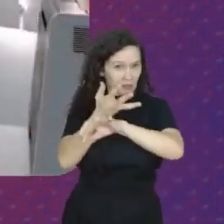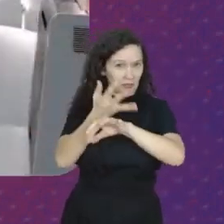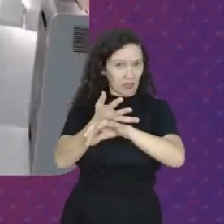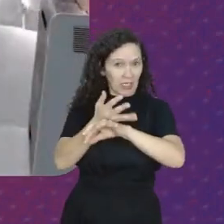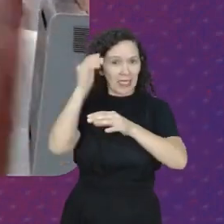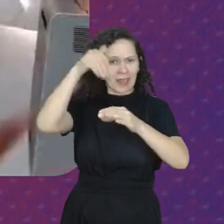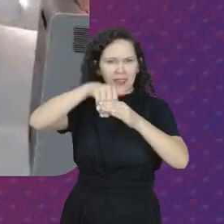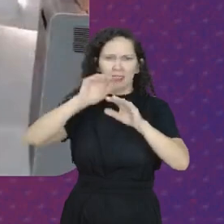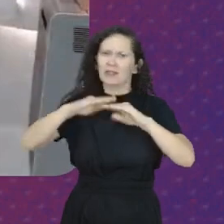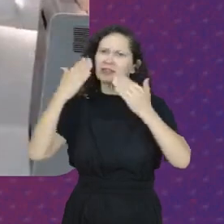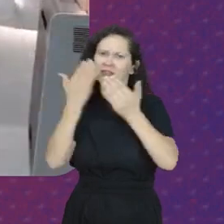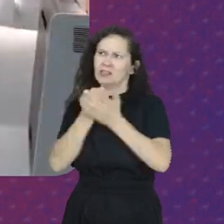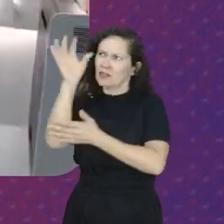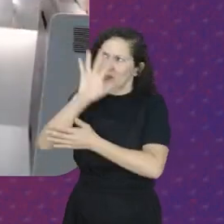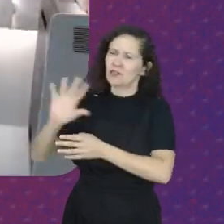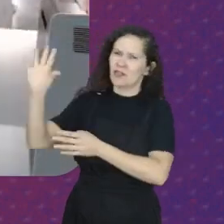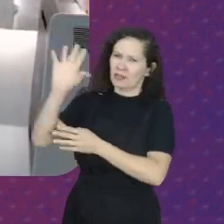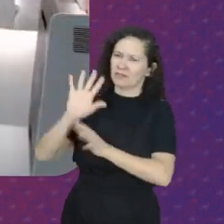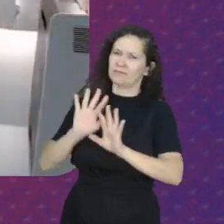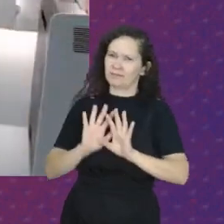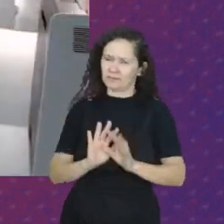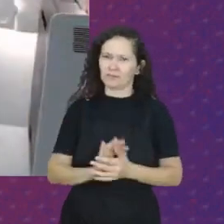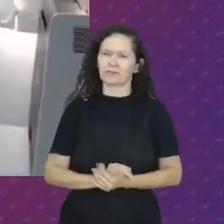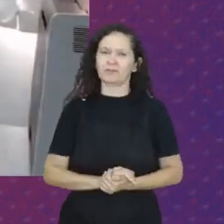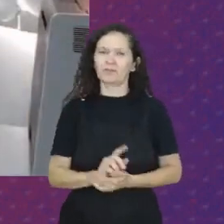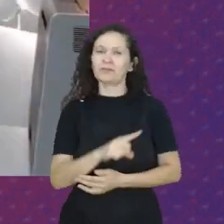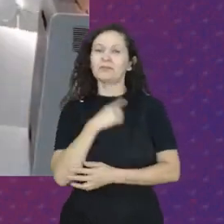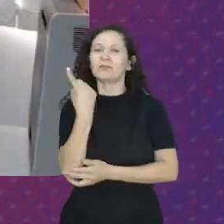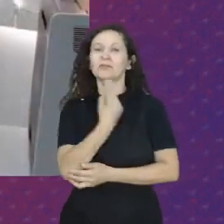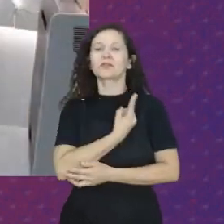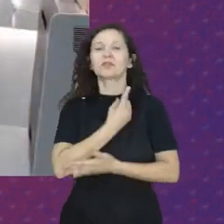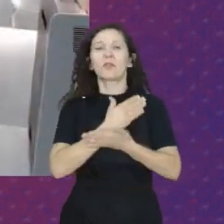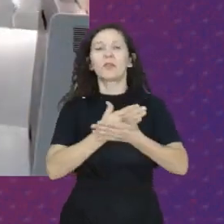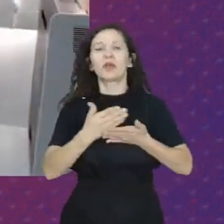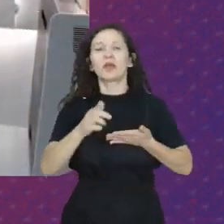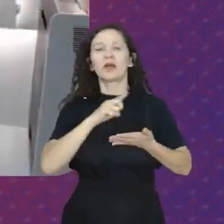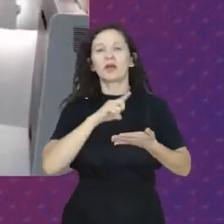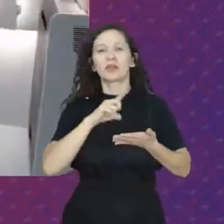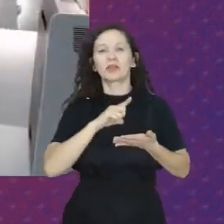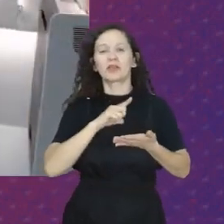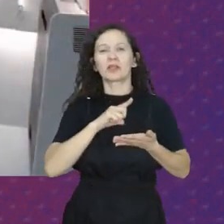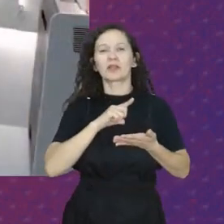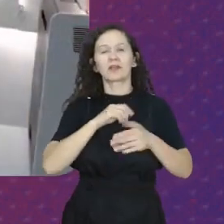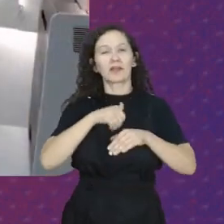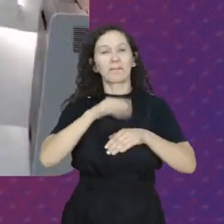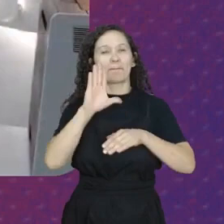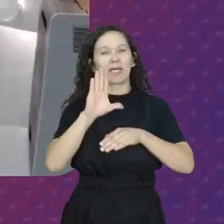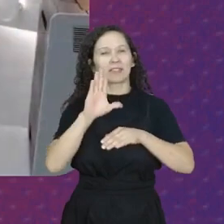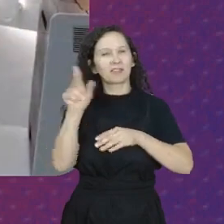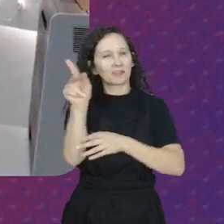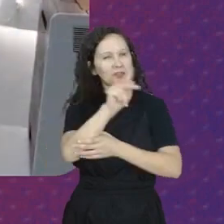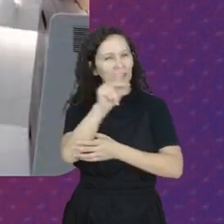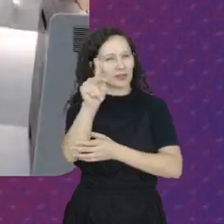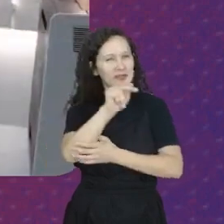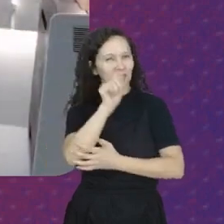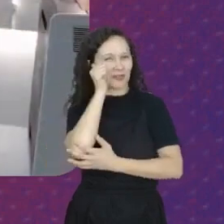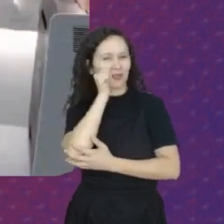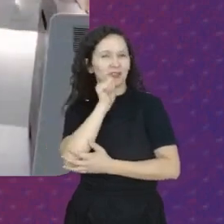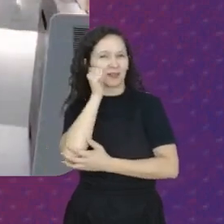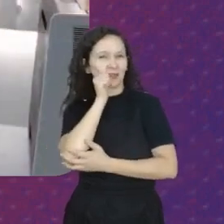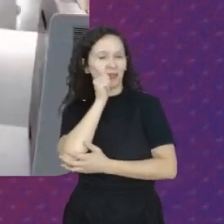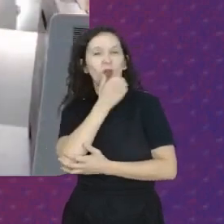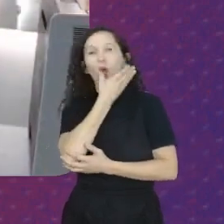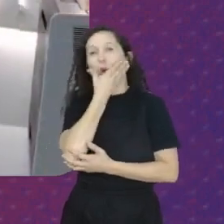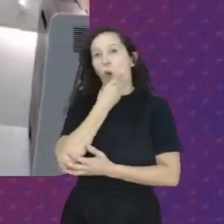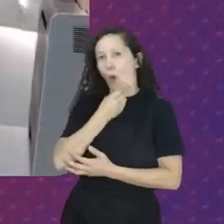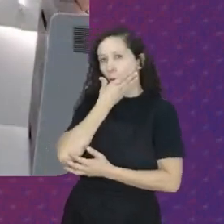ofertados nos currículos de uma maneira geral. Então, nós passamos a ter mais professores homens, e